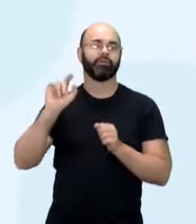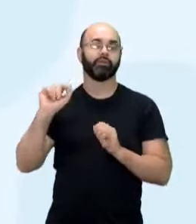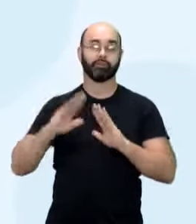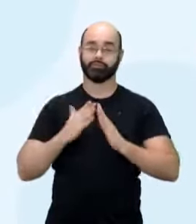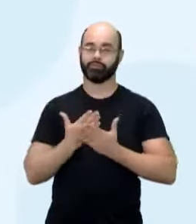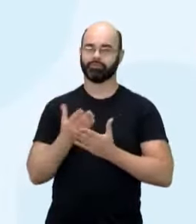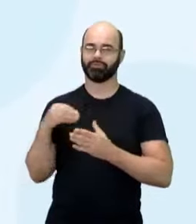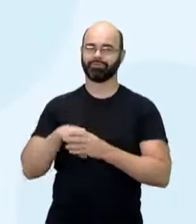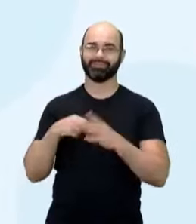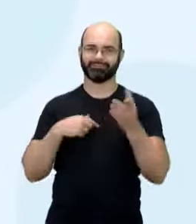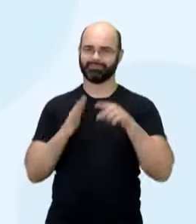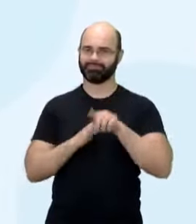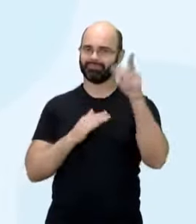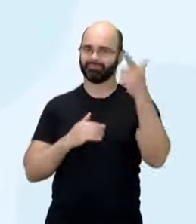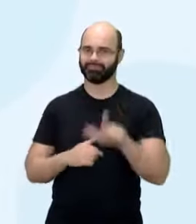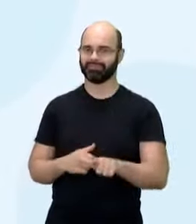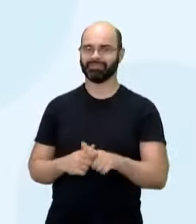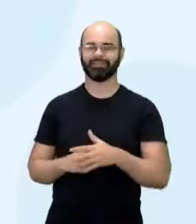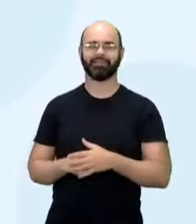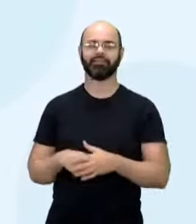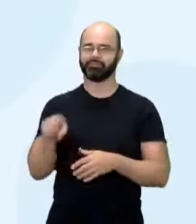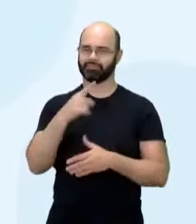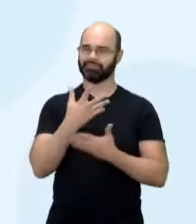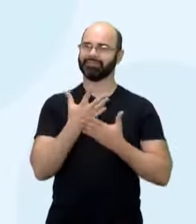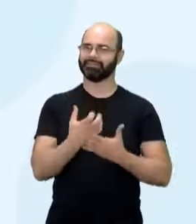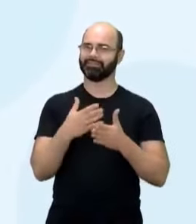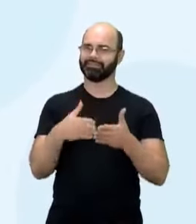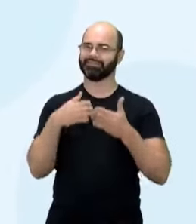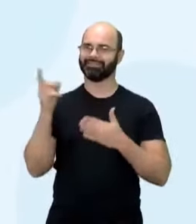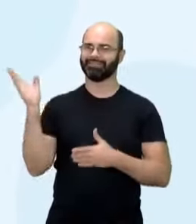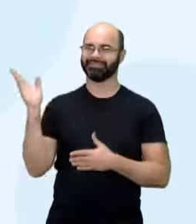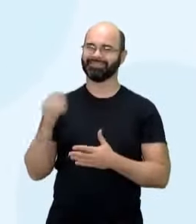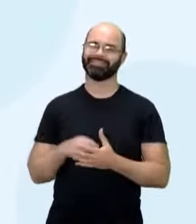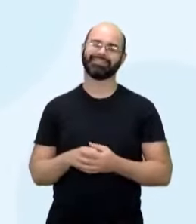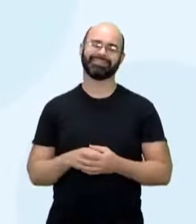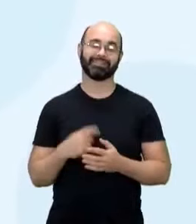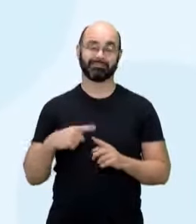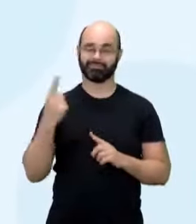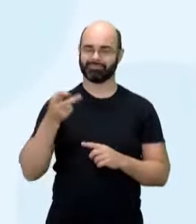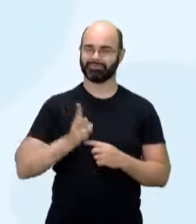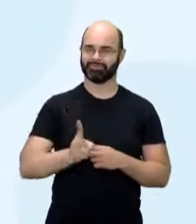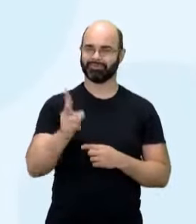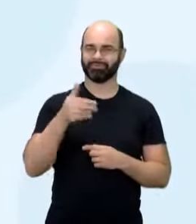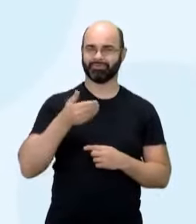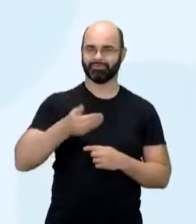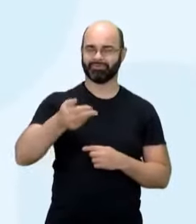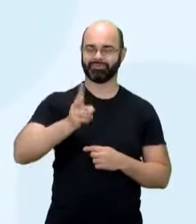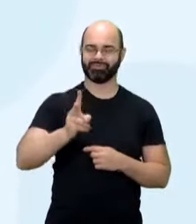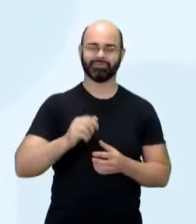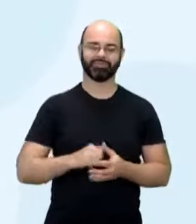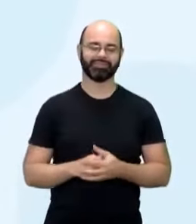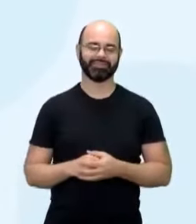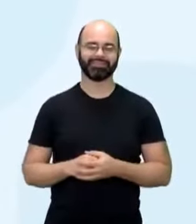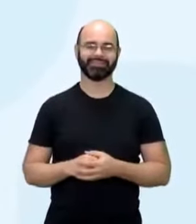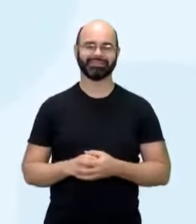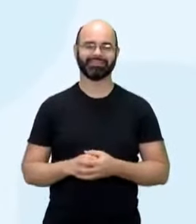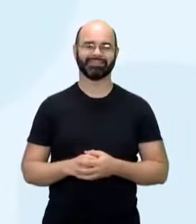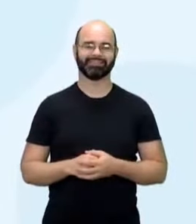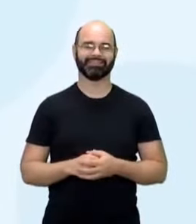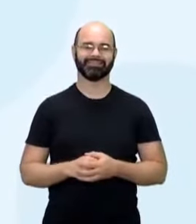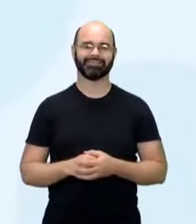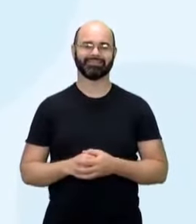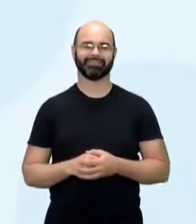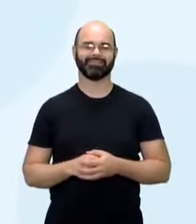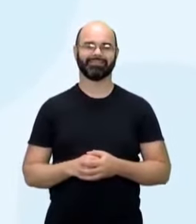uma pergunta. É assim, tira um print dessa tela, né, para a gente poder levar ela adiante e depois fazer. A próxima questão